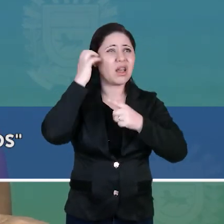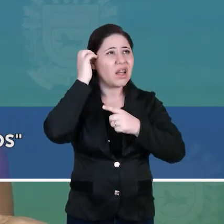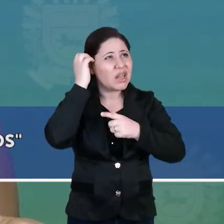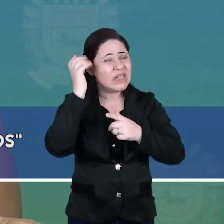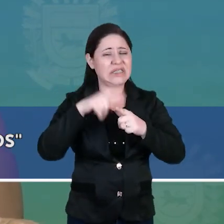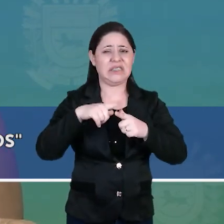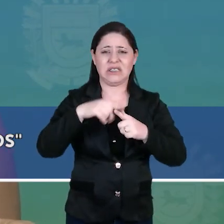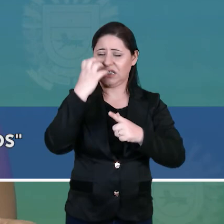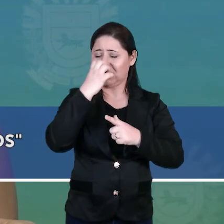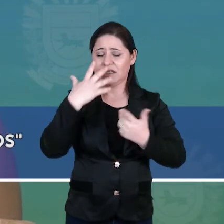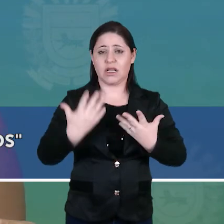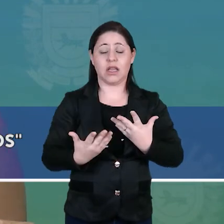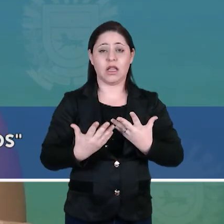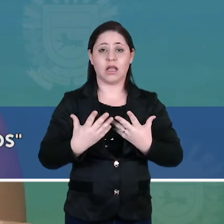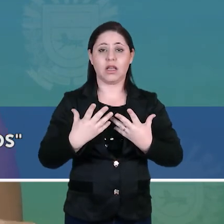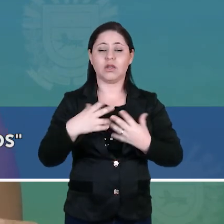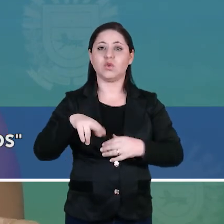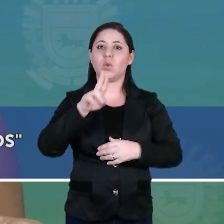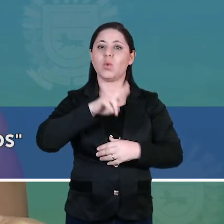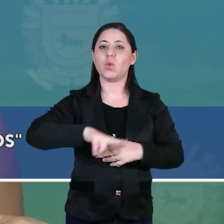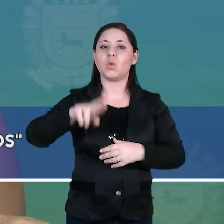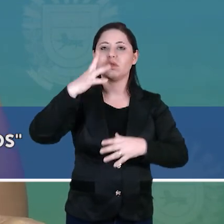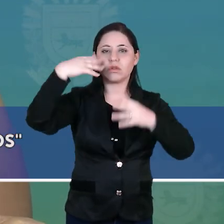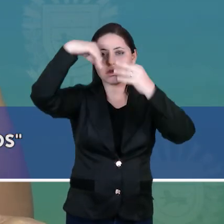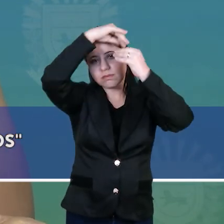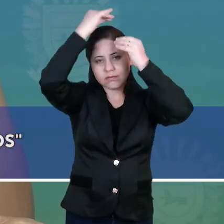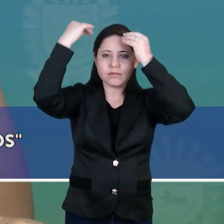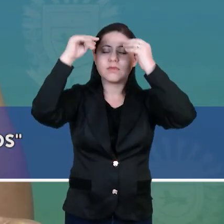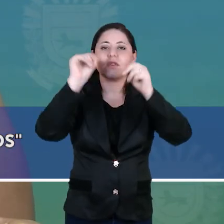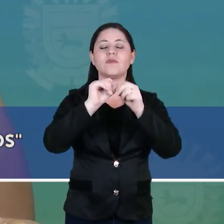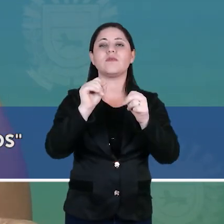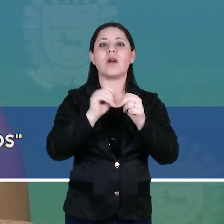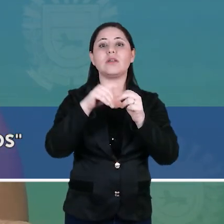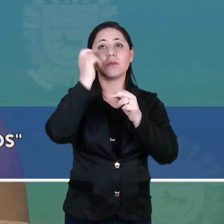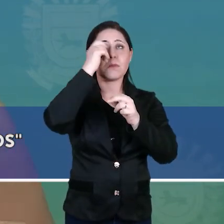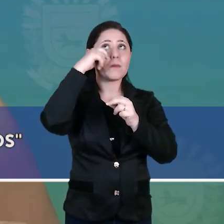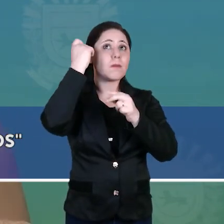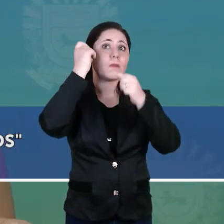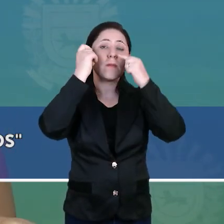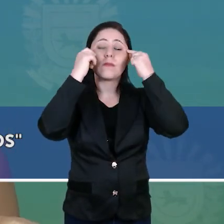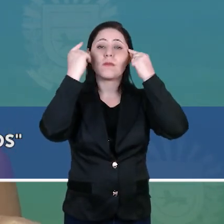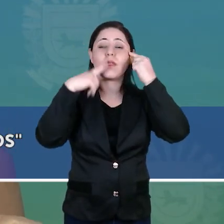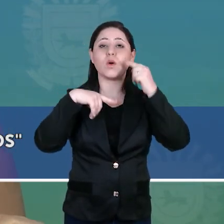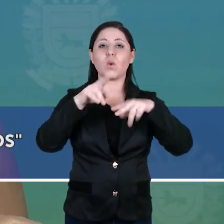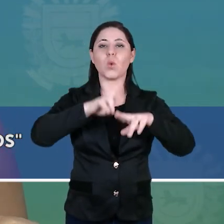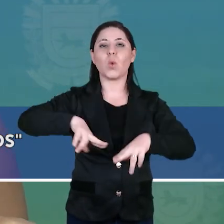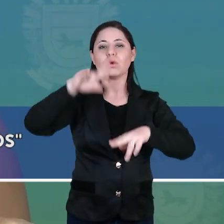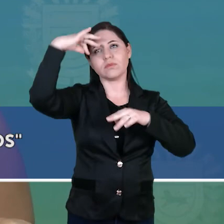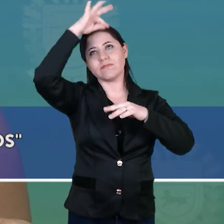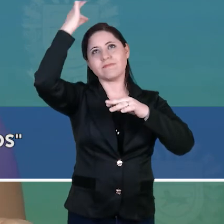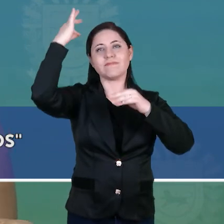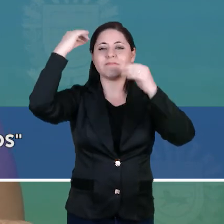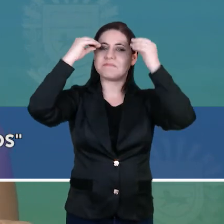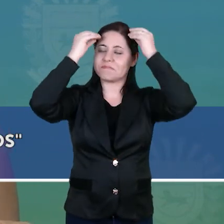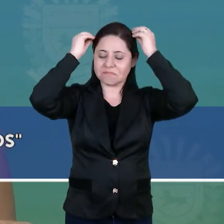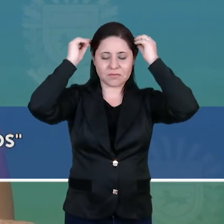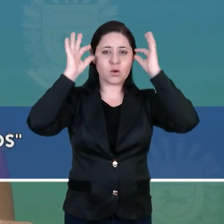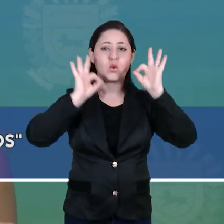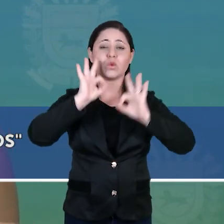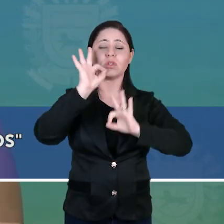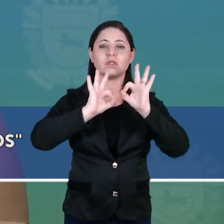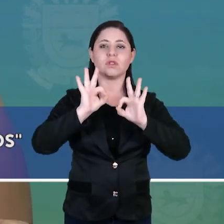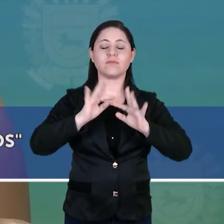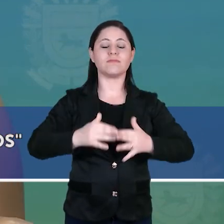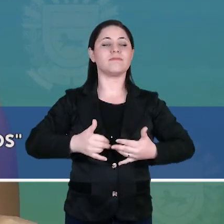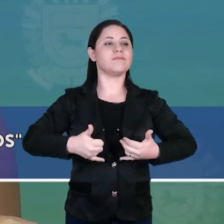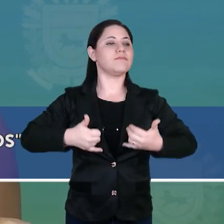ela incomoda, ela coça, pinica. Então os lenços, você faz uma maquiagem bem legalzinha, coloca um lenço, a